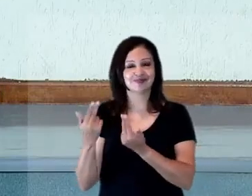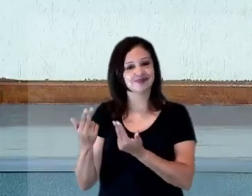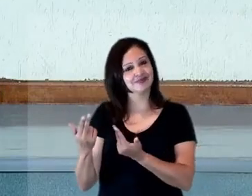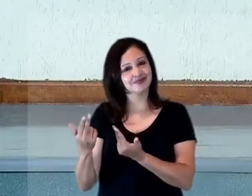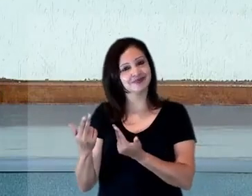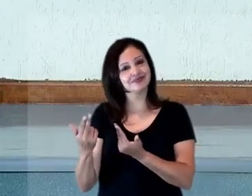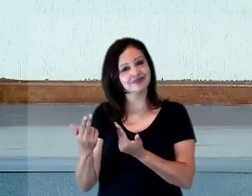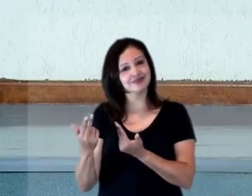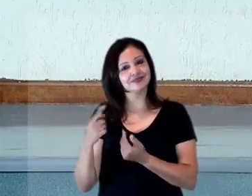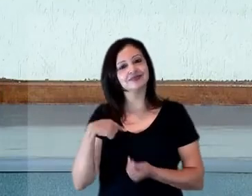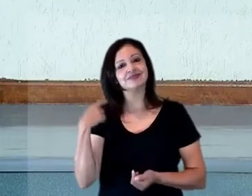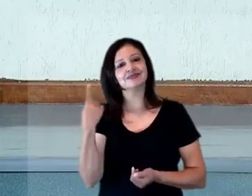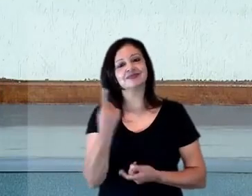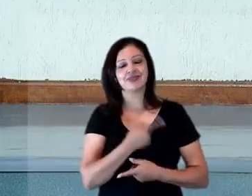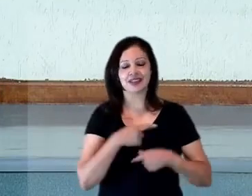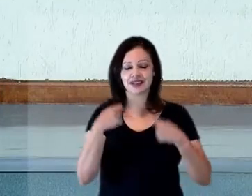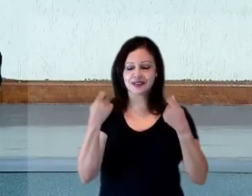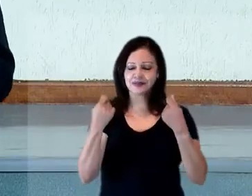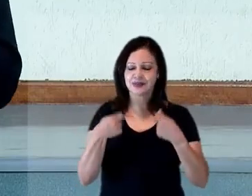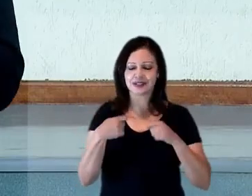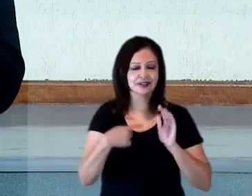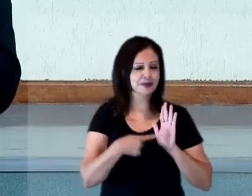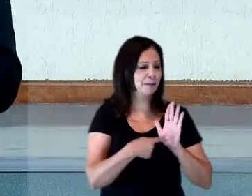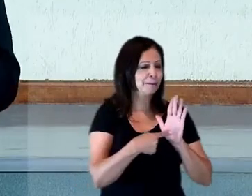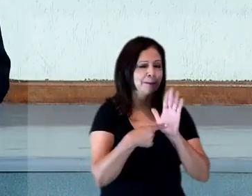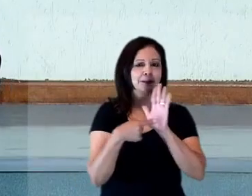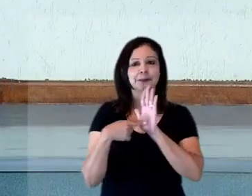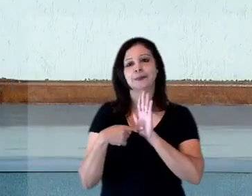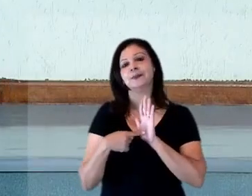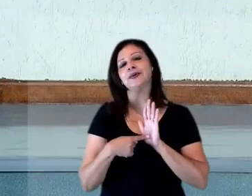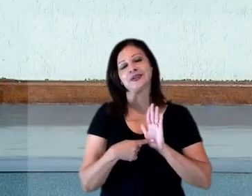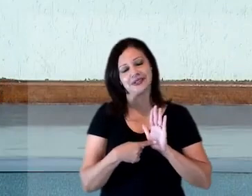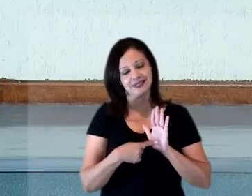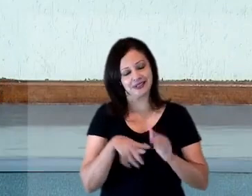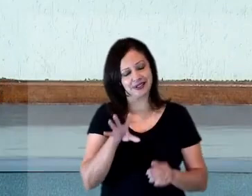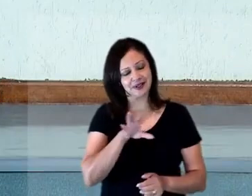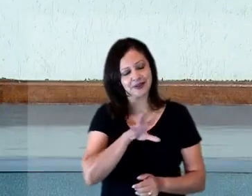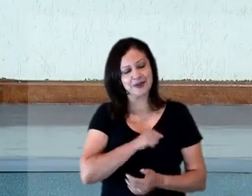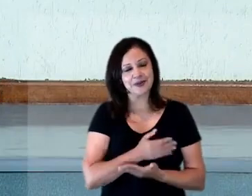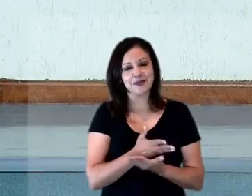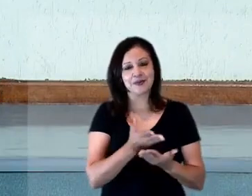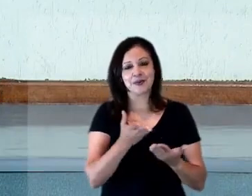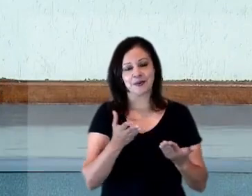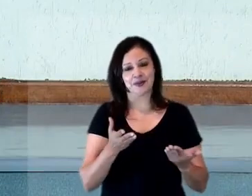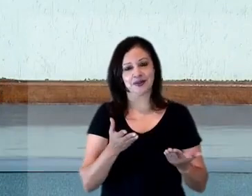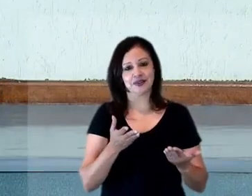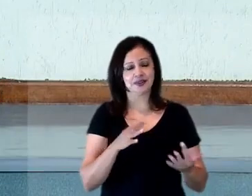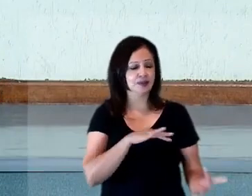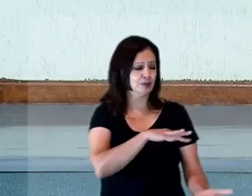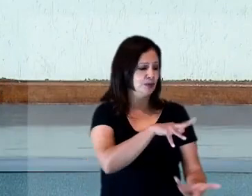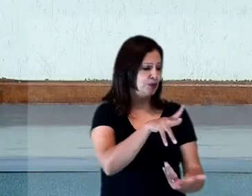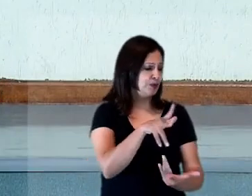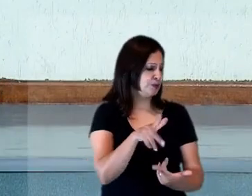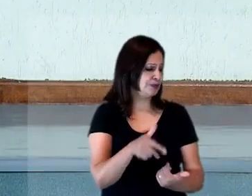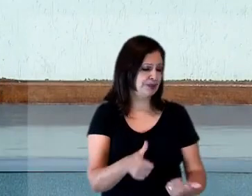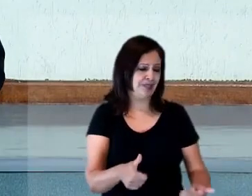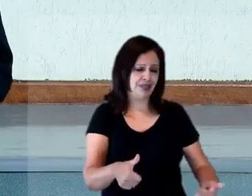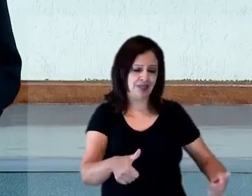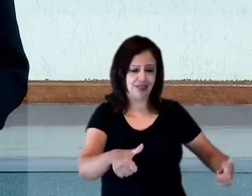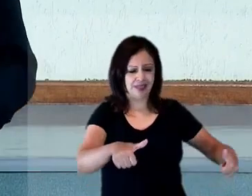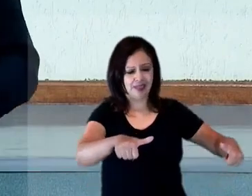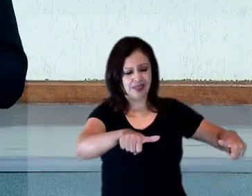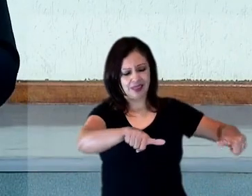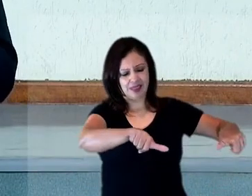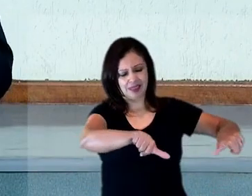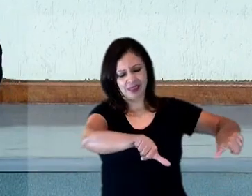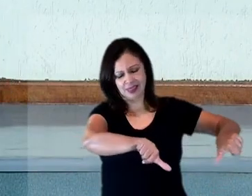Precisamos demonstrar este amor às pessoas e ao mundo que perece. E ao mundo que a cada dia